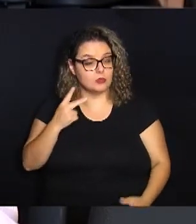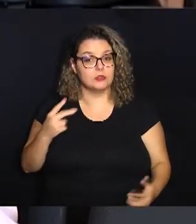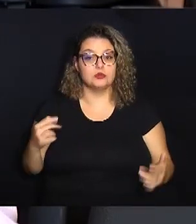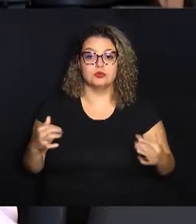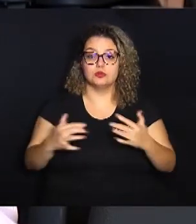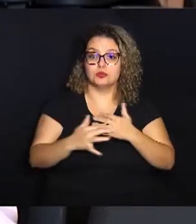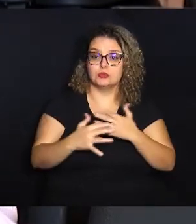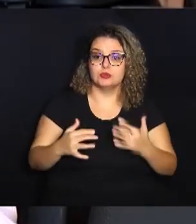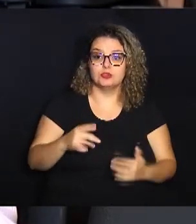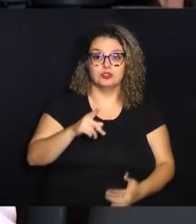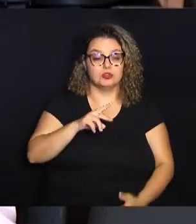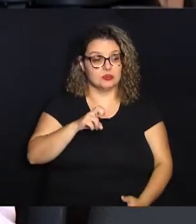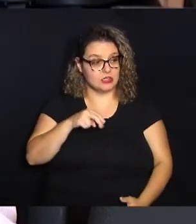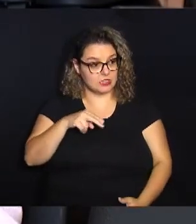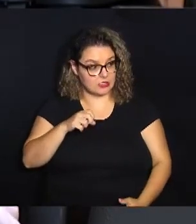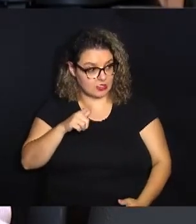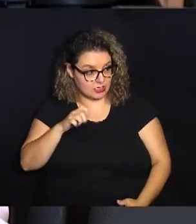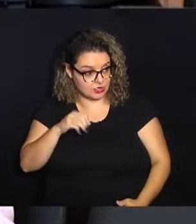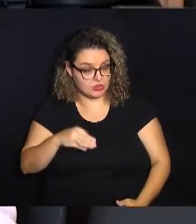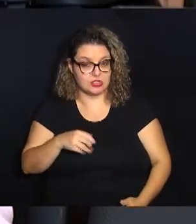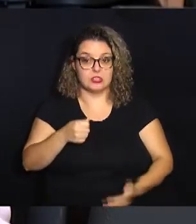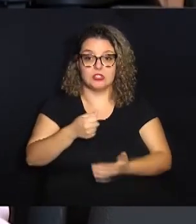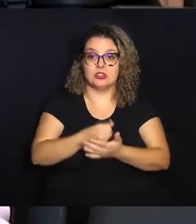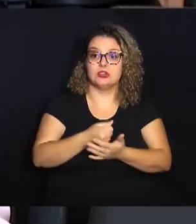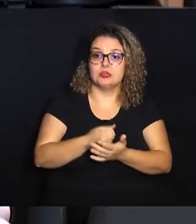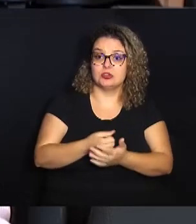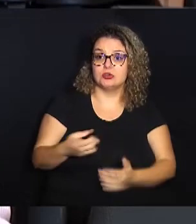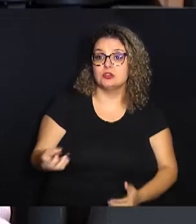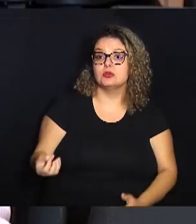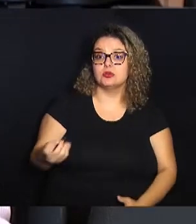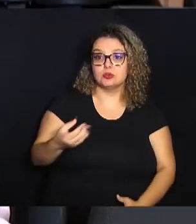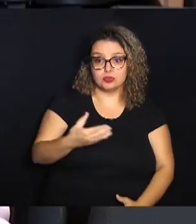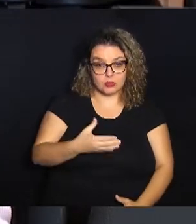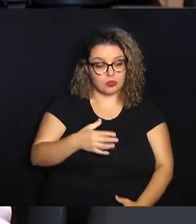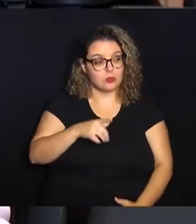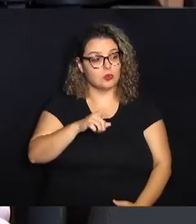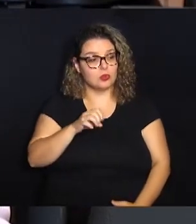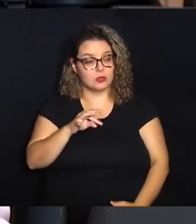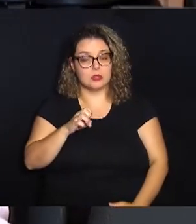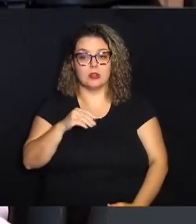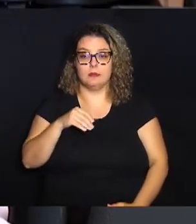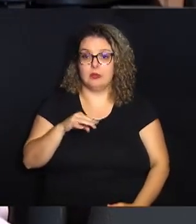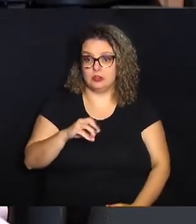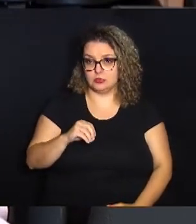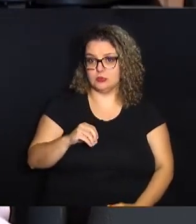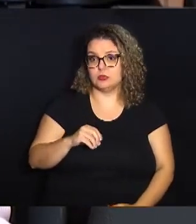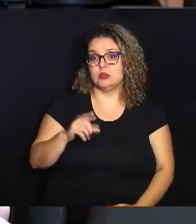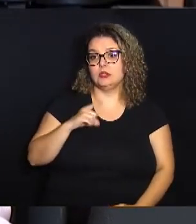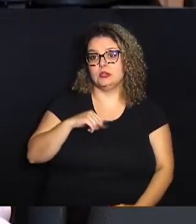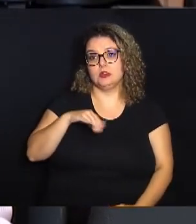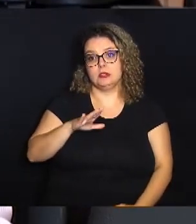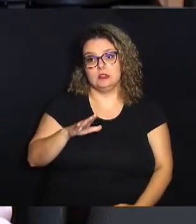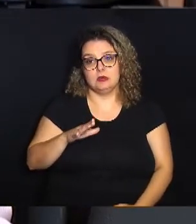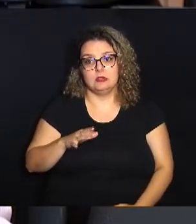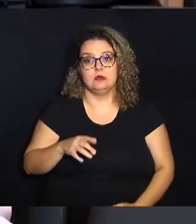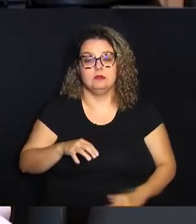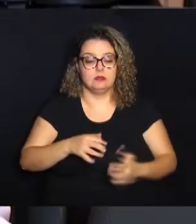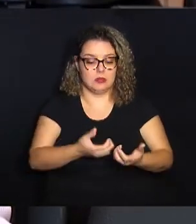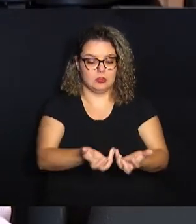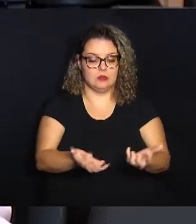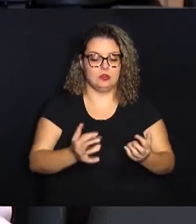de drenagem, exigindo que novos loteamentos, né, pudessem contar com mais jardins de